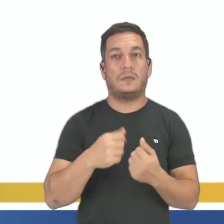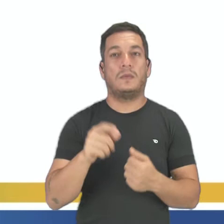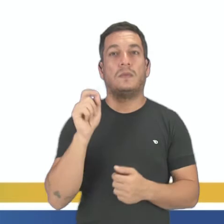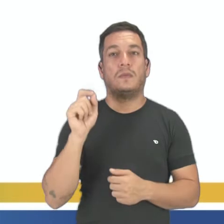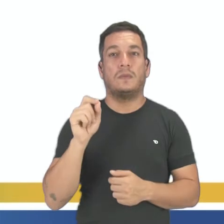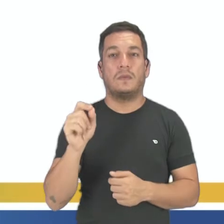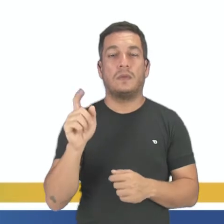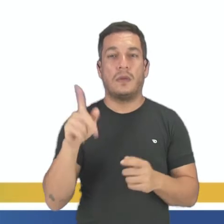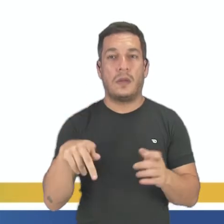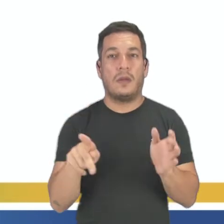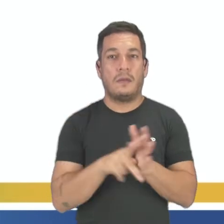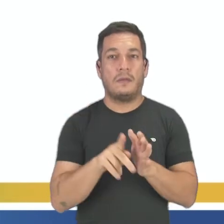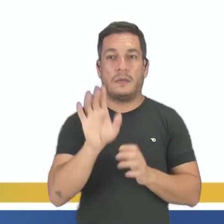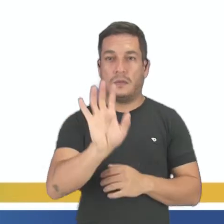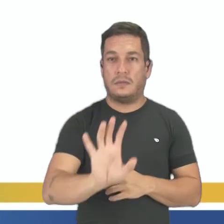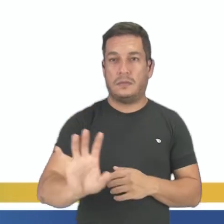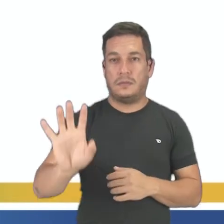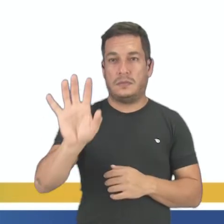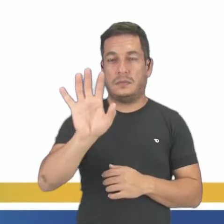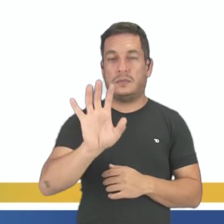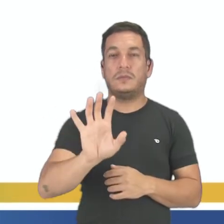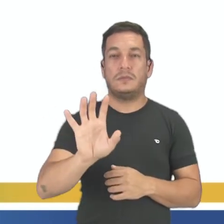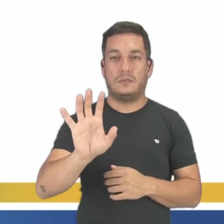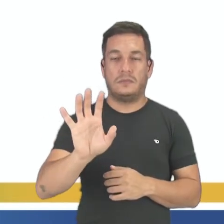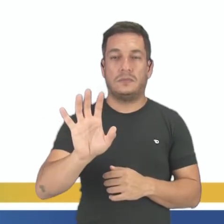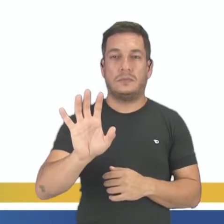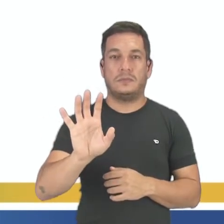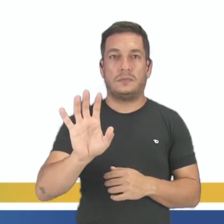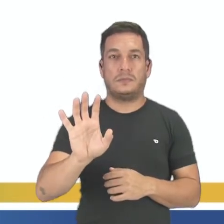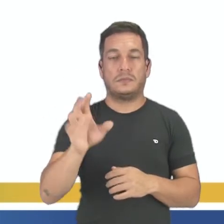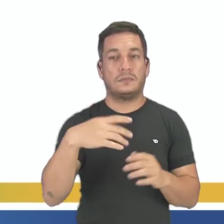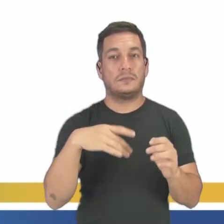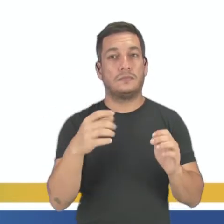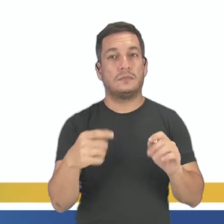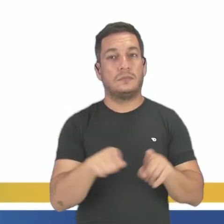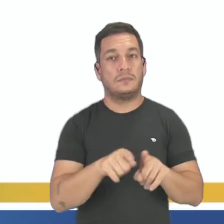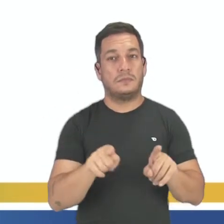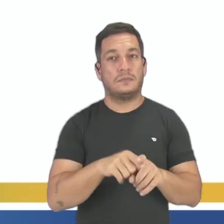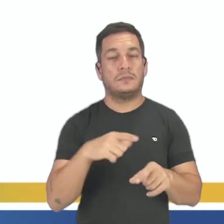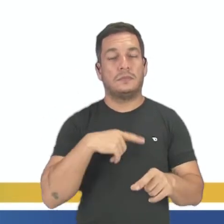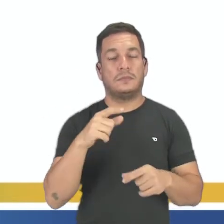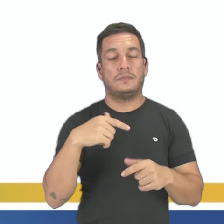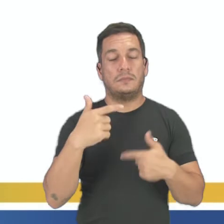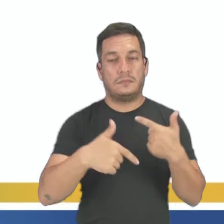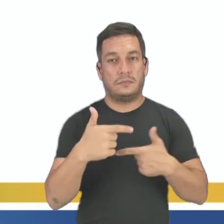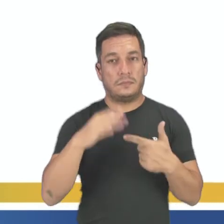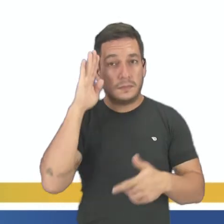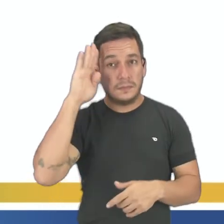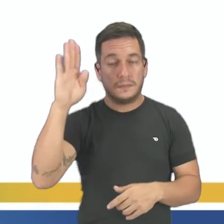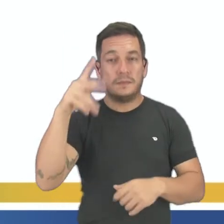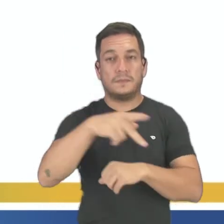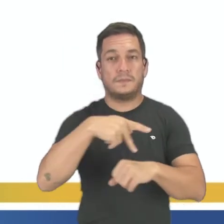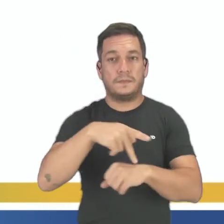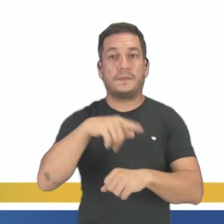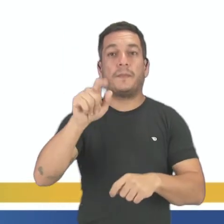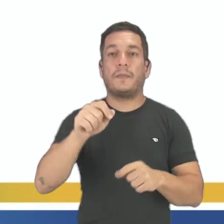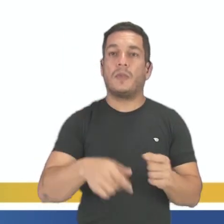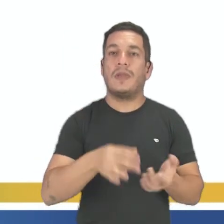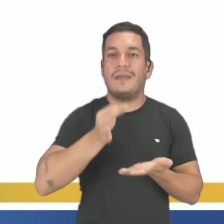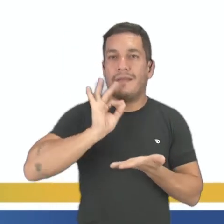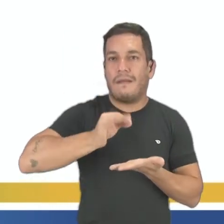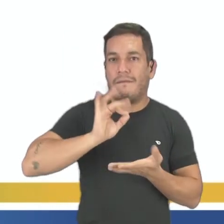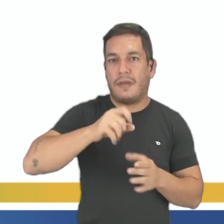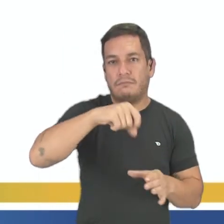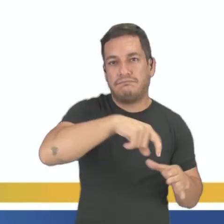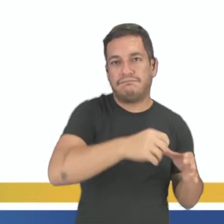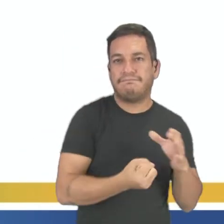ser pertencente a essa região. Assim, antes destacada pela produção da principal atividade econômica do país, que era a cafeicultura,